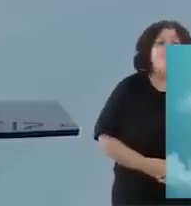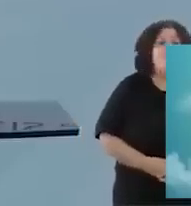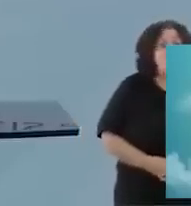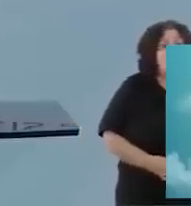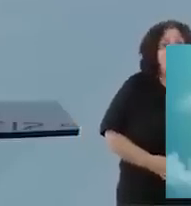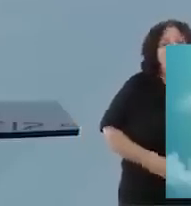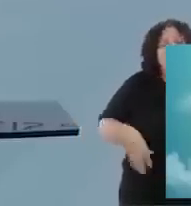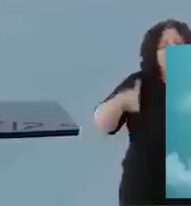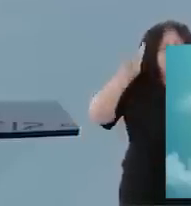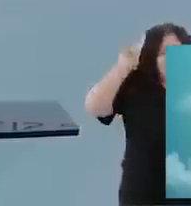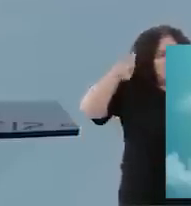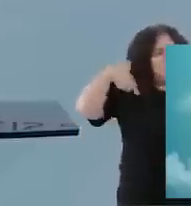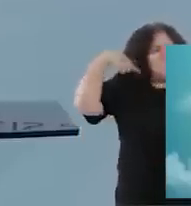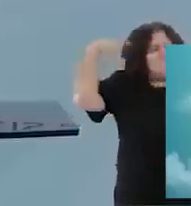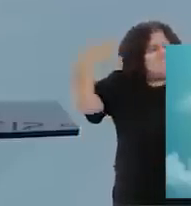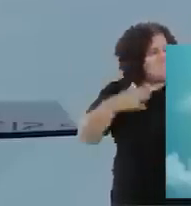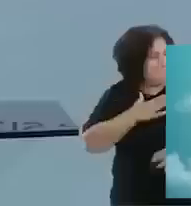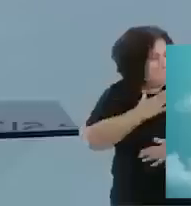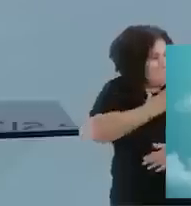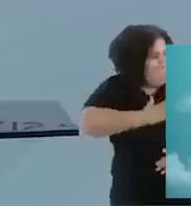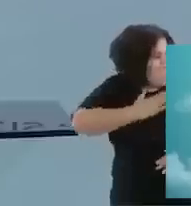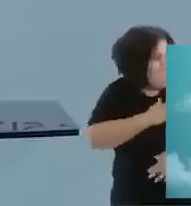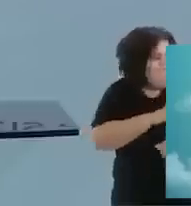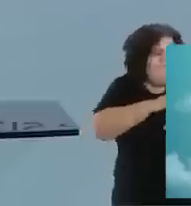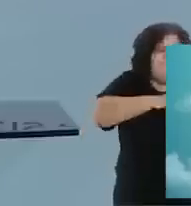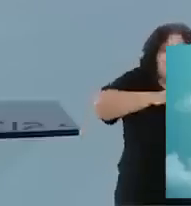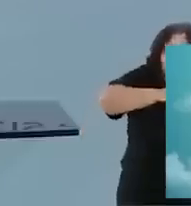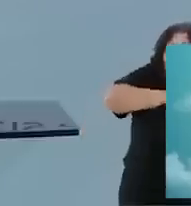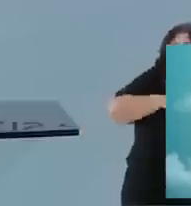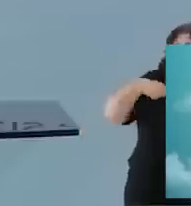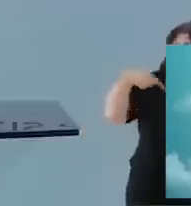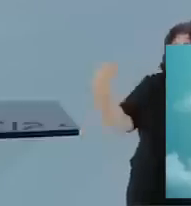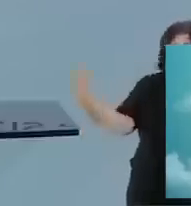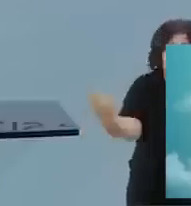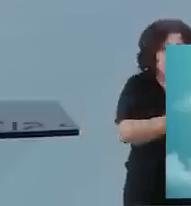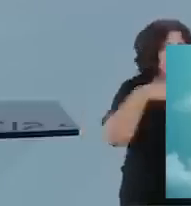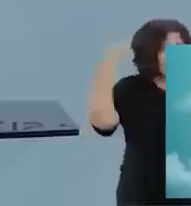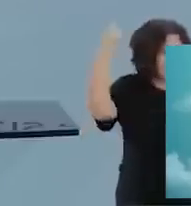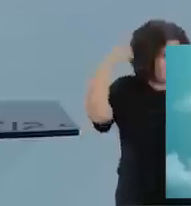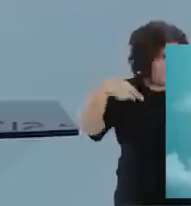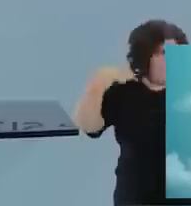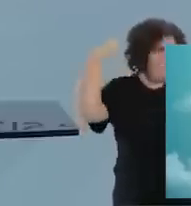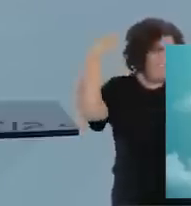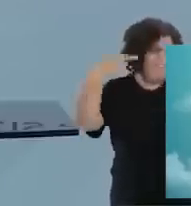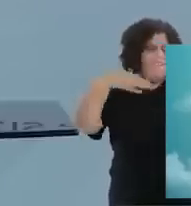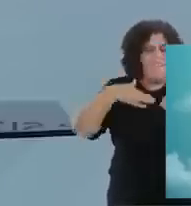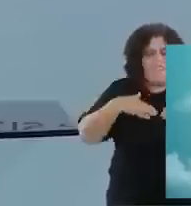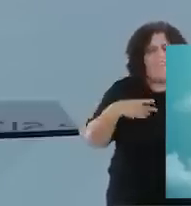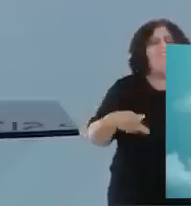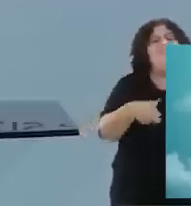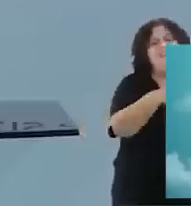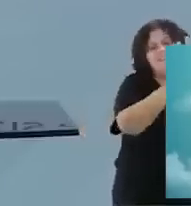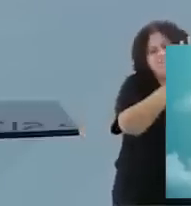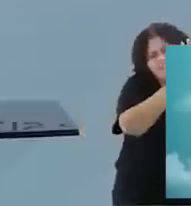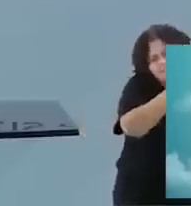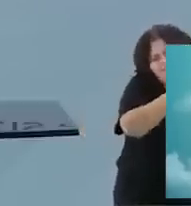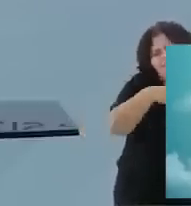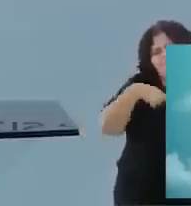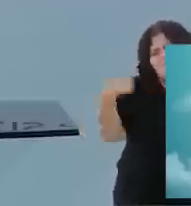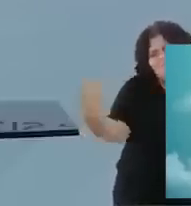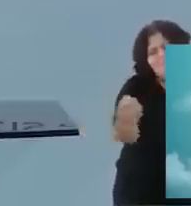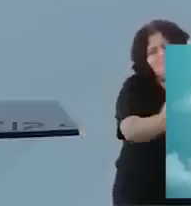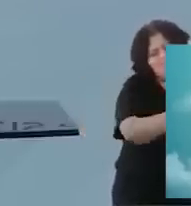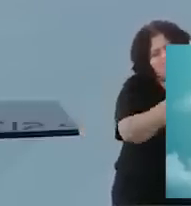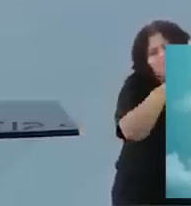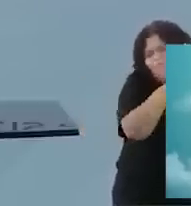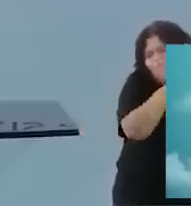Gente, ovelha gosta de carinho, e nós somos um rebanho de ovelhas. Essa é a Igreja Presbiteriana de Pinheiros, e nós queremos andar